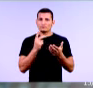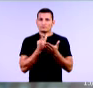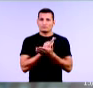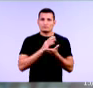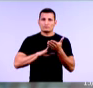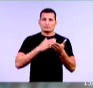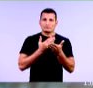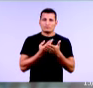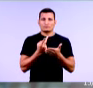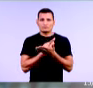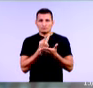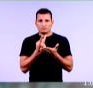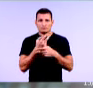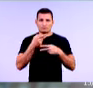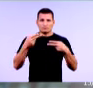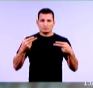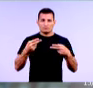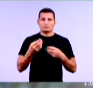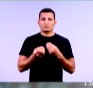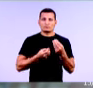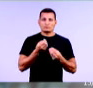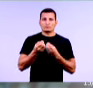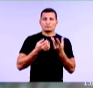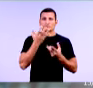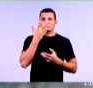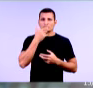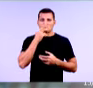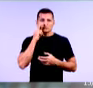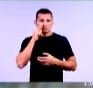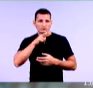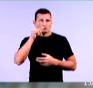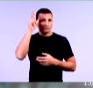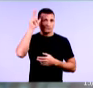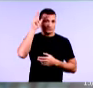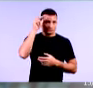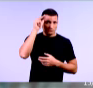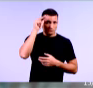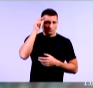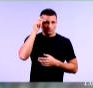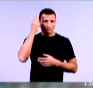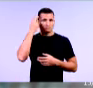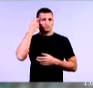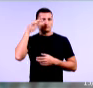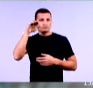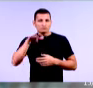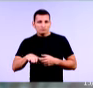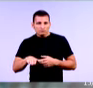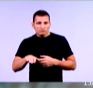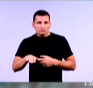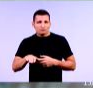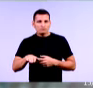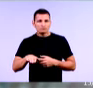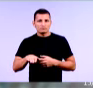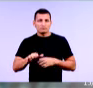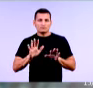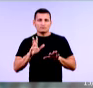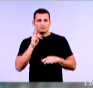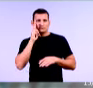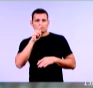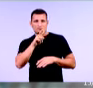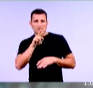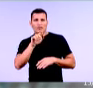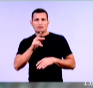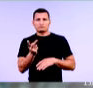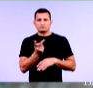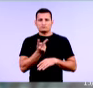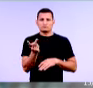de um objeto. Com a criança que, ao ver um pônei, como falei, imagina que é um cavalo pequeno, mas que na verdade são 2